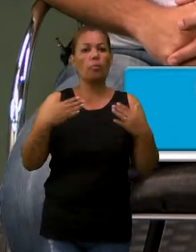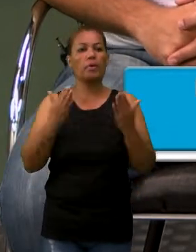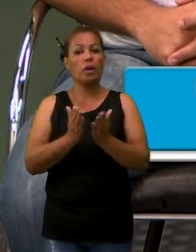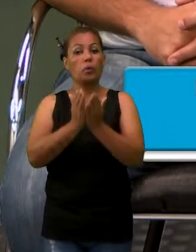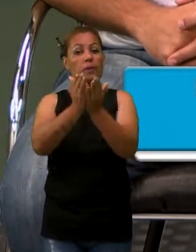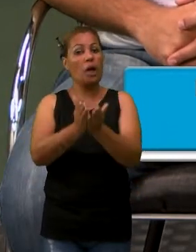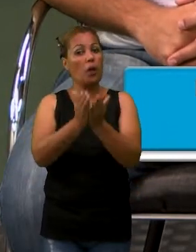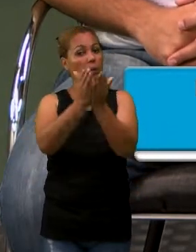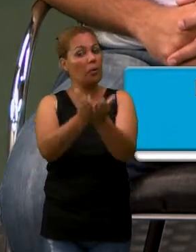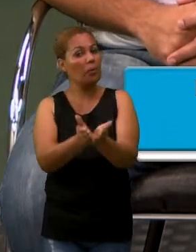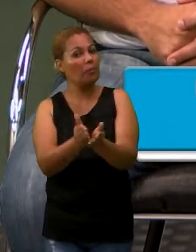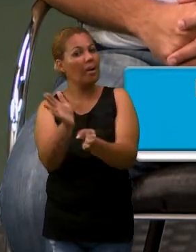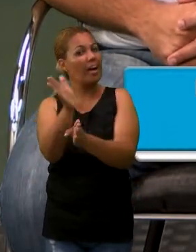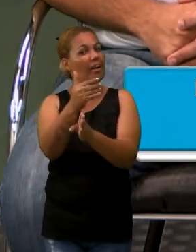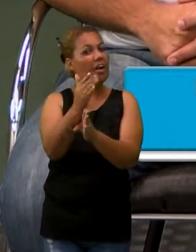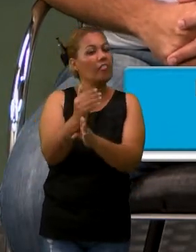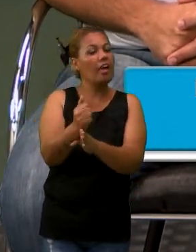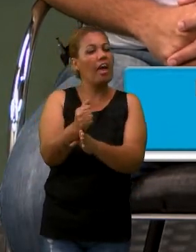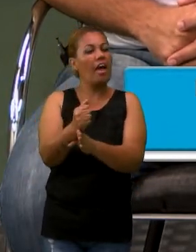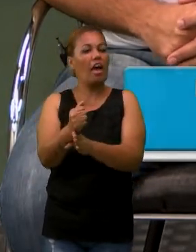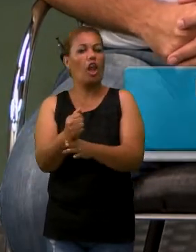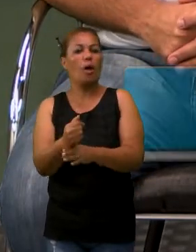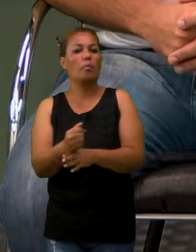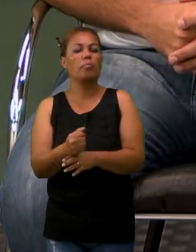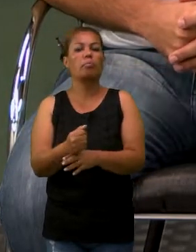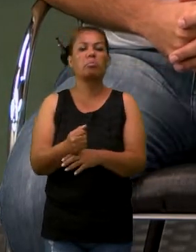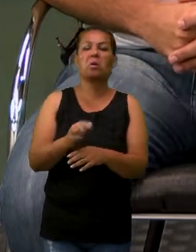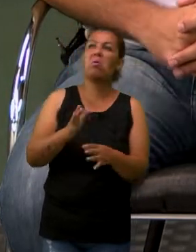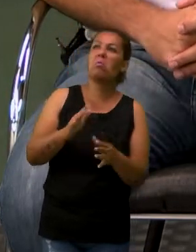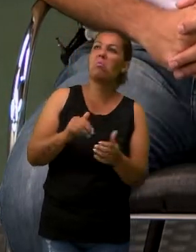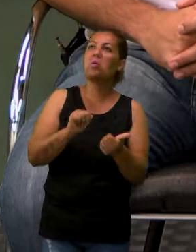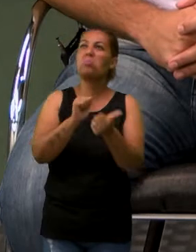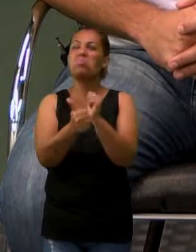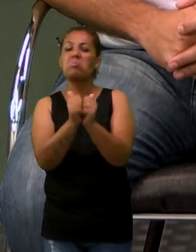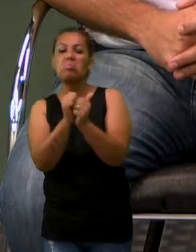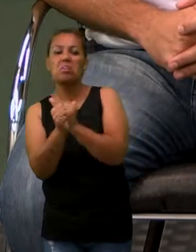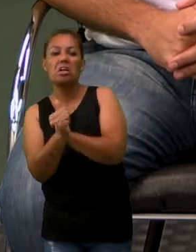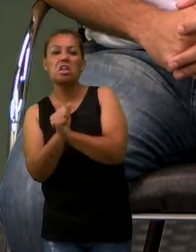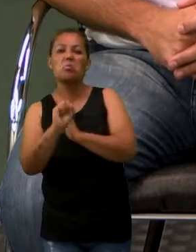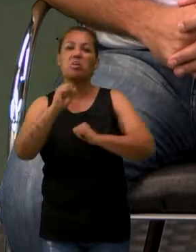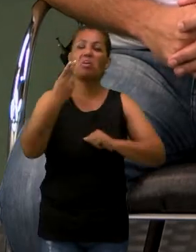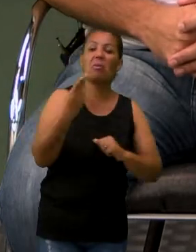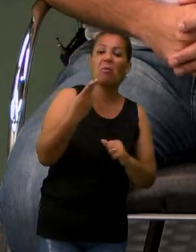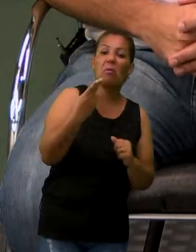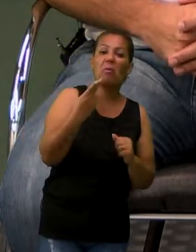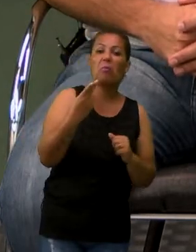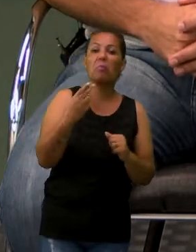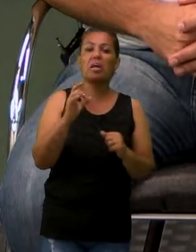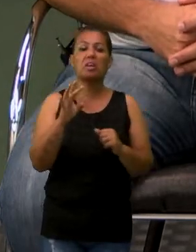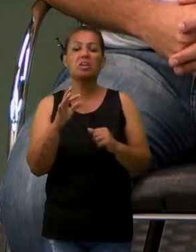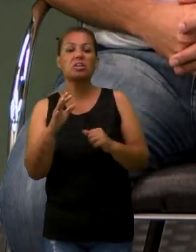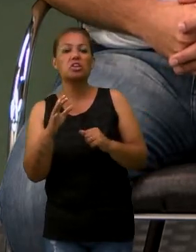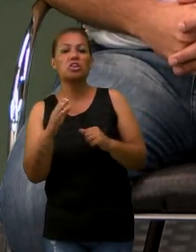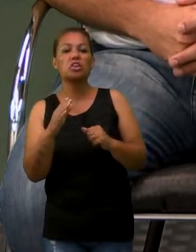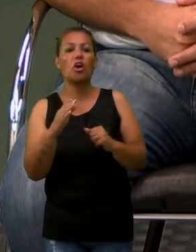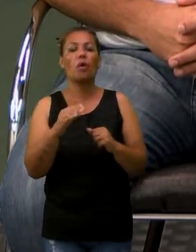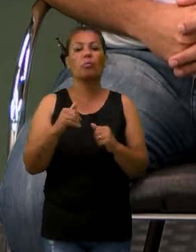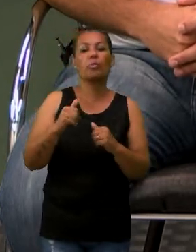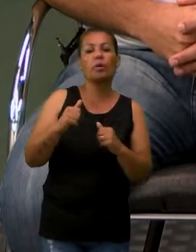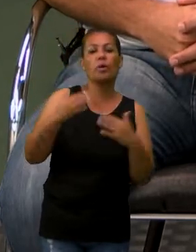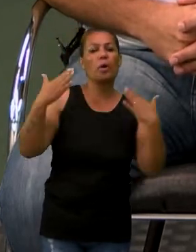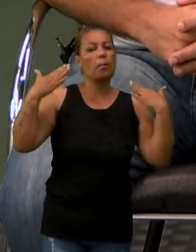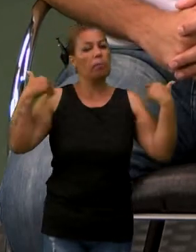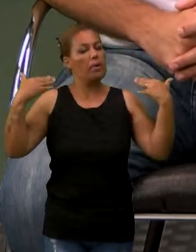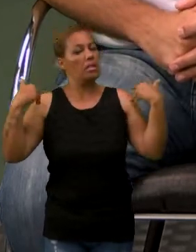barco à vela pra se locomover ou praticar esporte ou pra fazer vela de cruzeiro que é